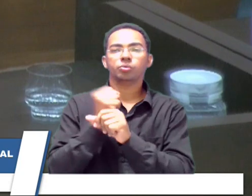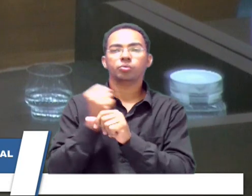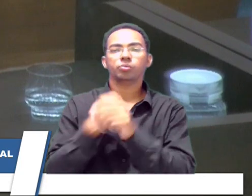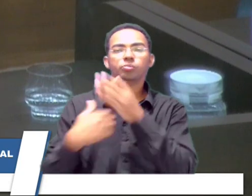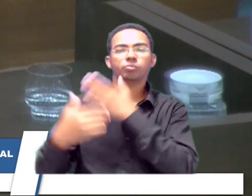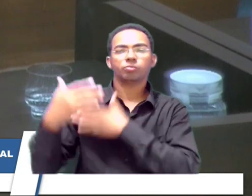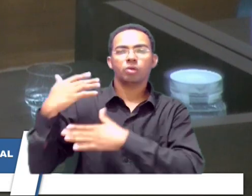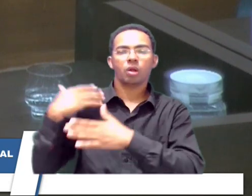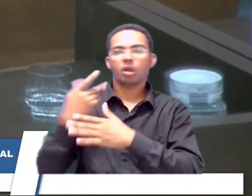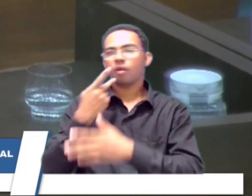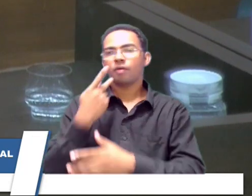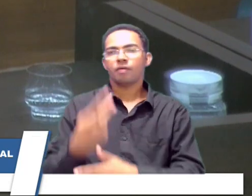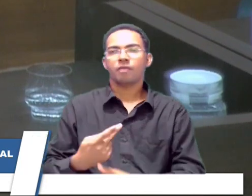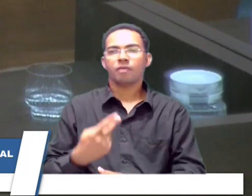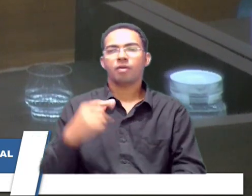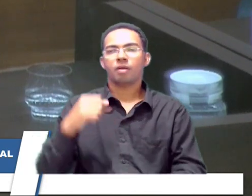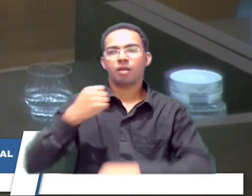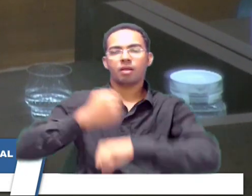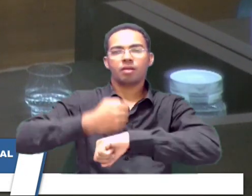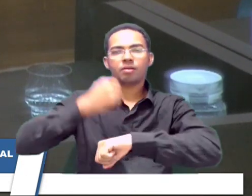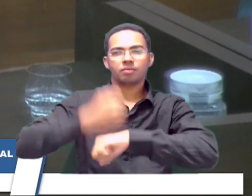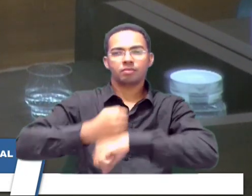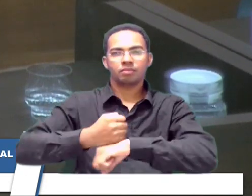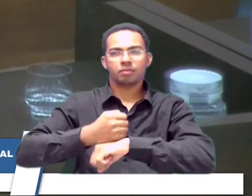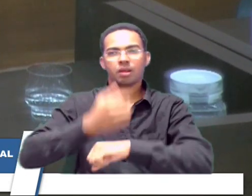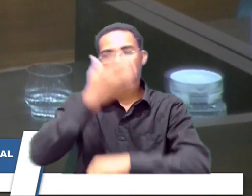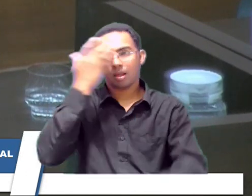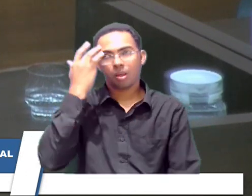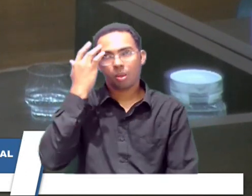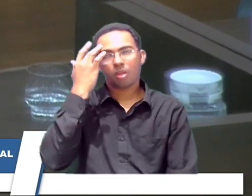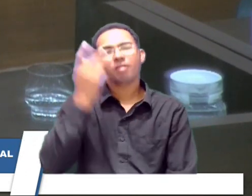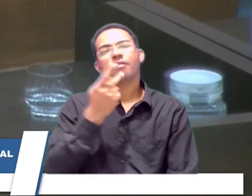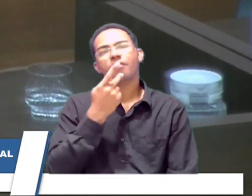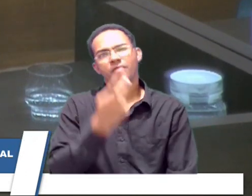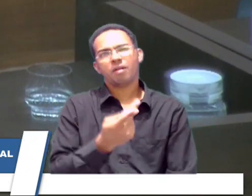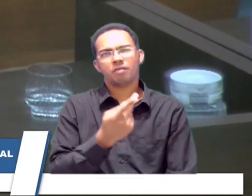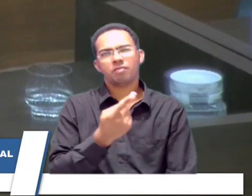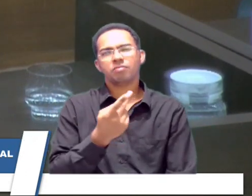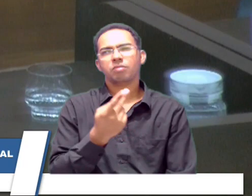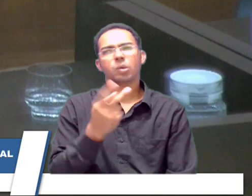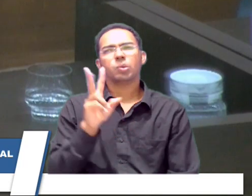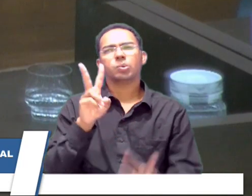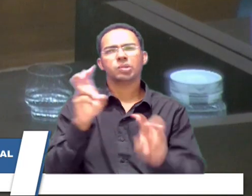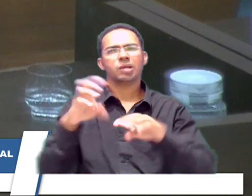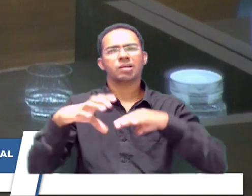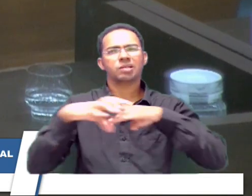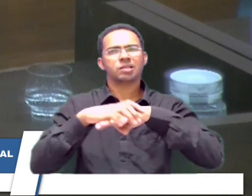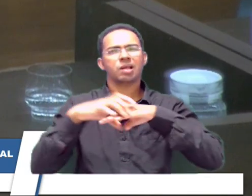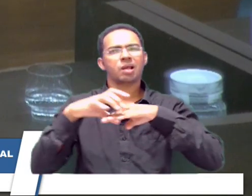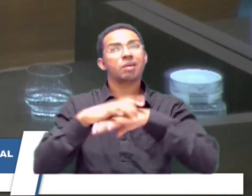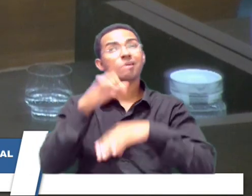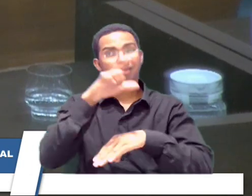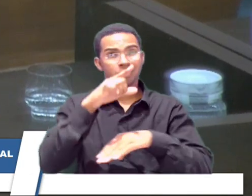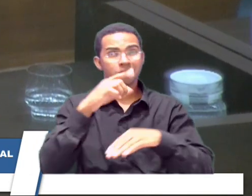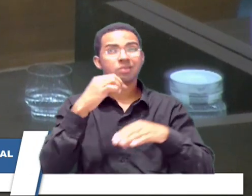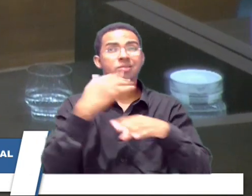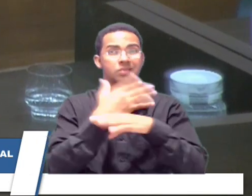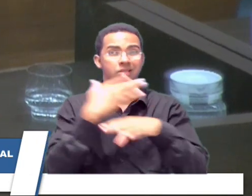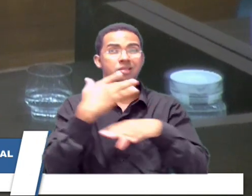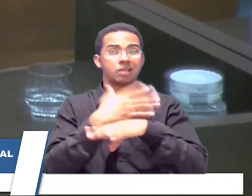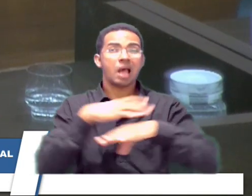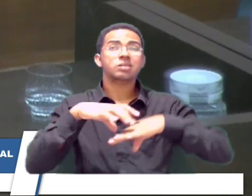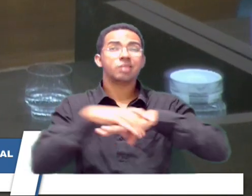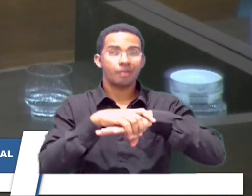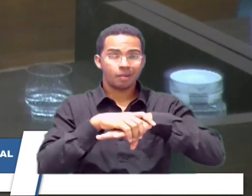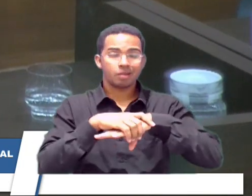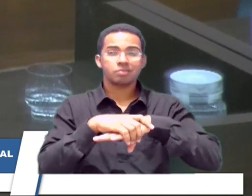eu falava que eu era de Franca, as pessoas falavam do sapato, né? As pessoas falavam, você é da terra do sapato. Quem era